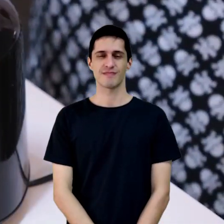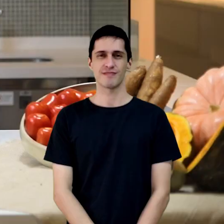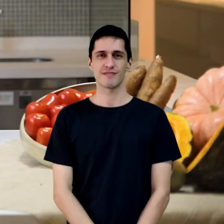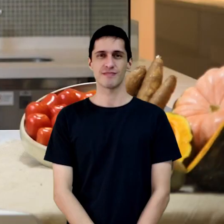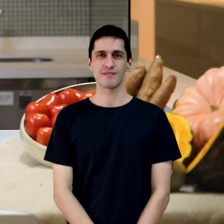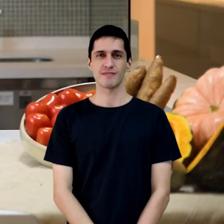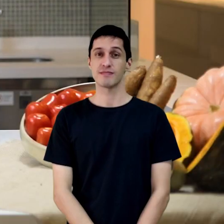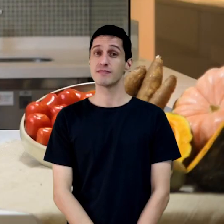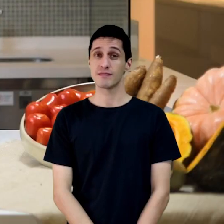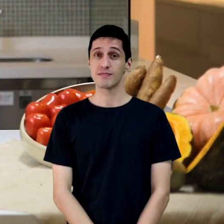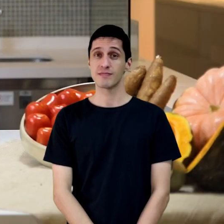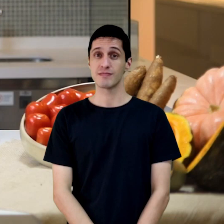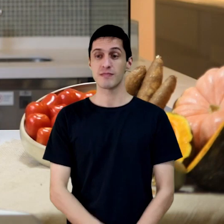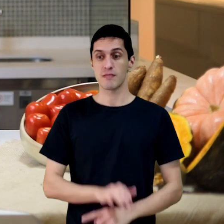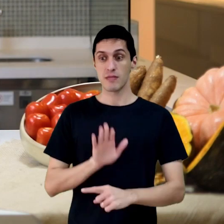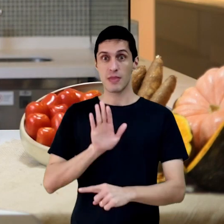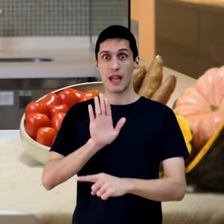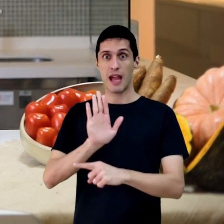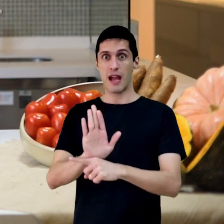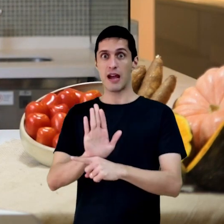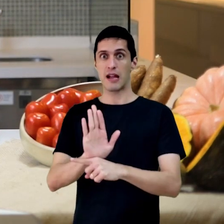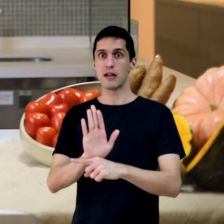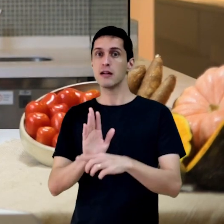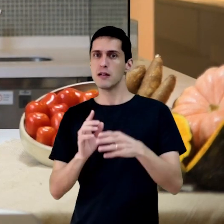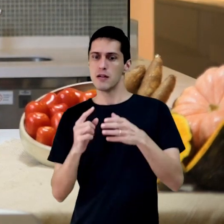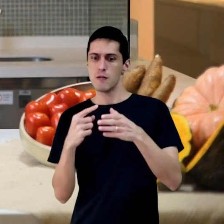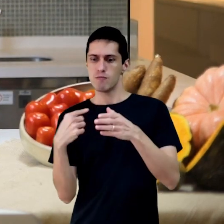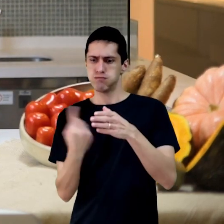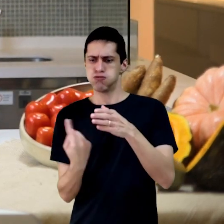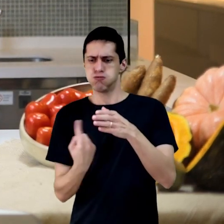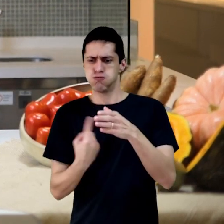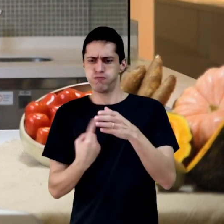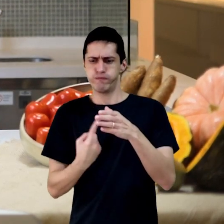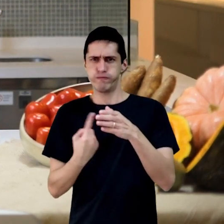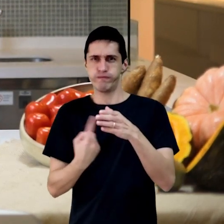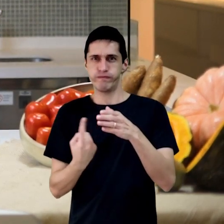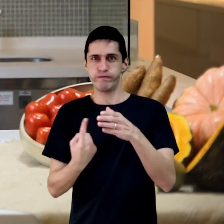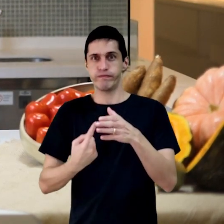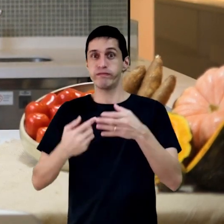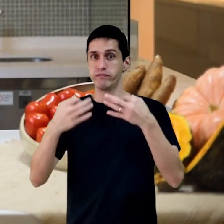Isso vai fazer com que ajude a chegar aqui no ponto.